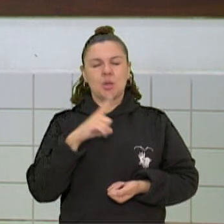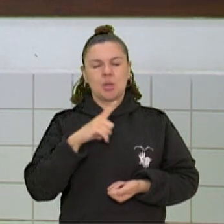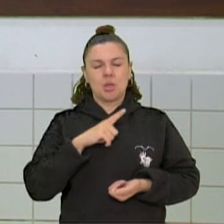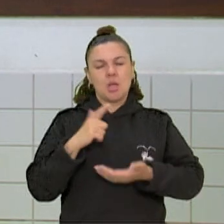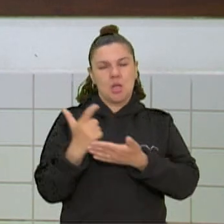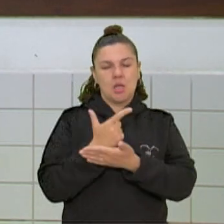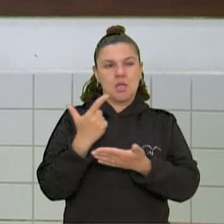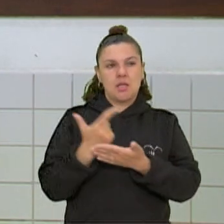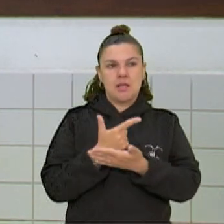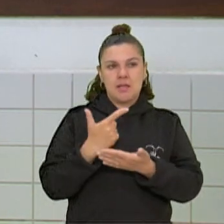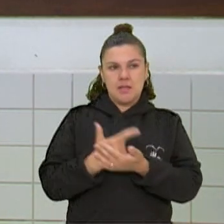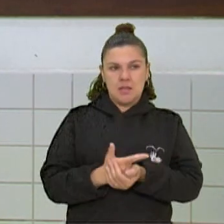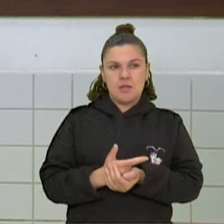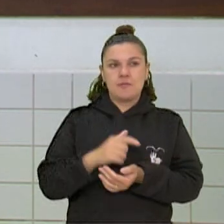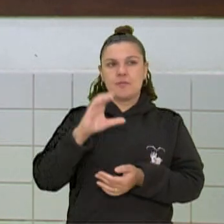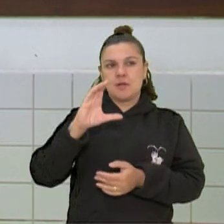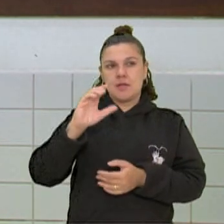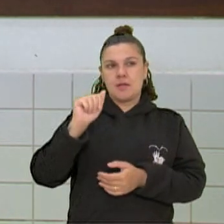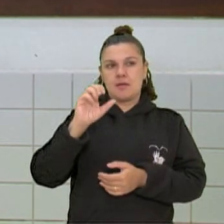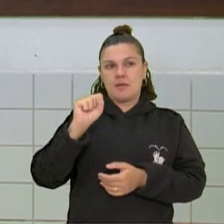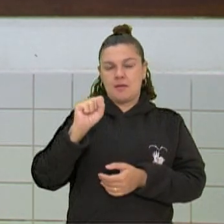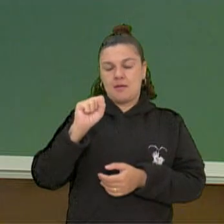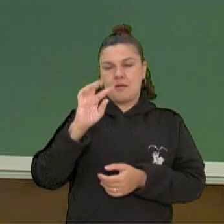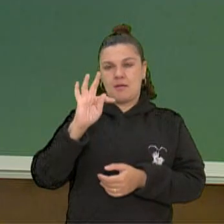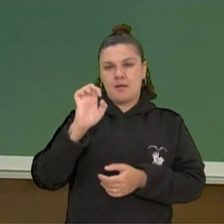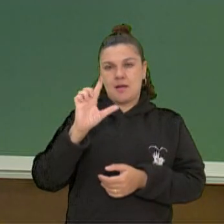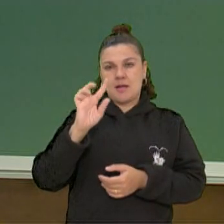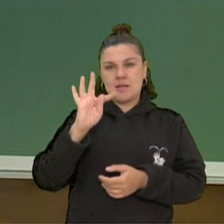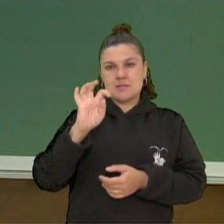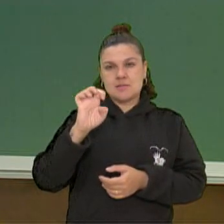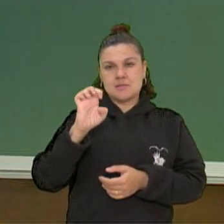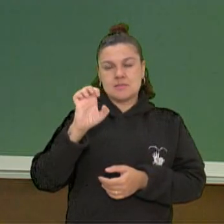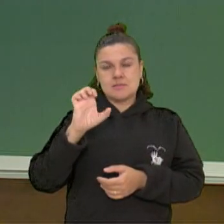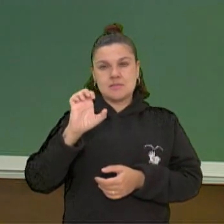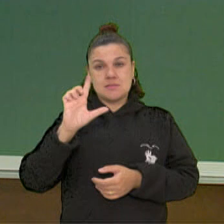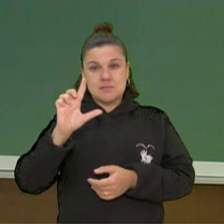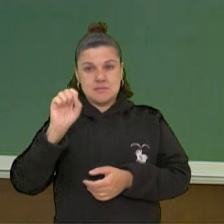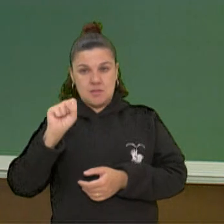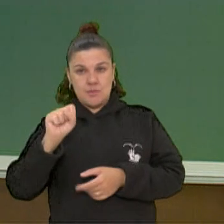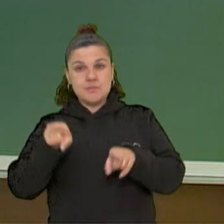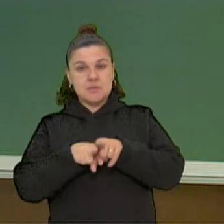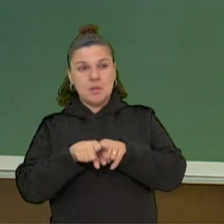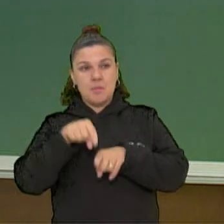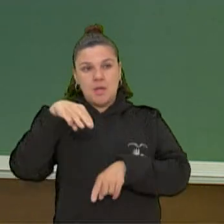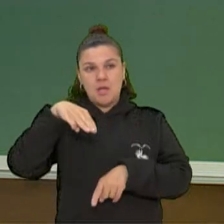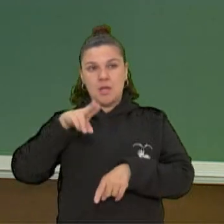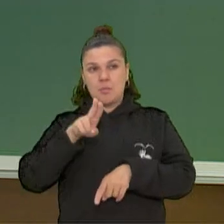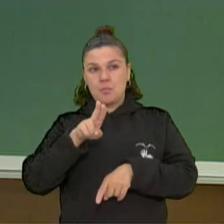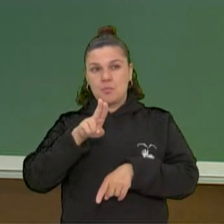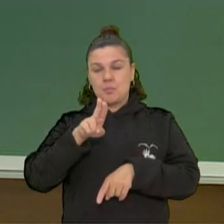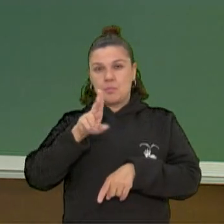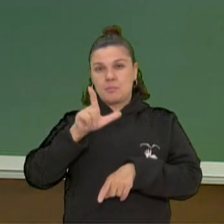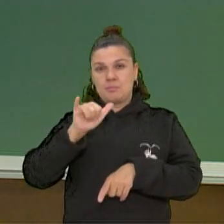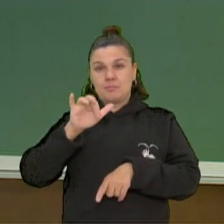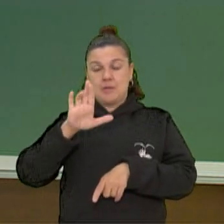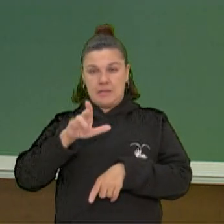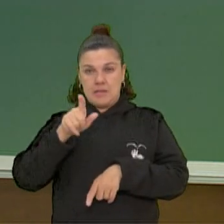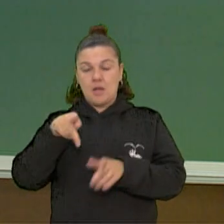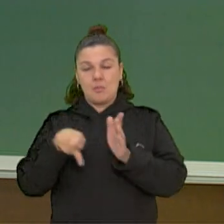é a movimentação de pessoas, né, pelo planeta, e esses dados são